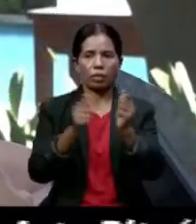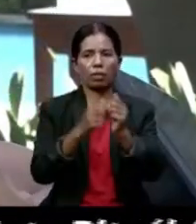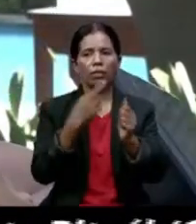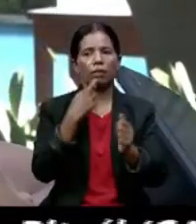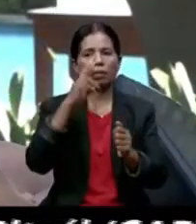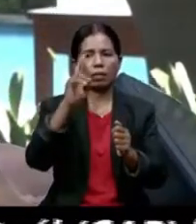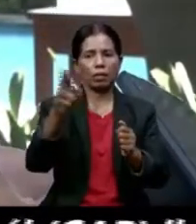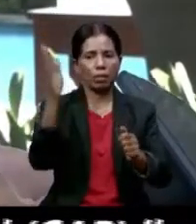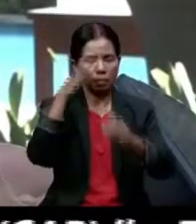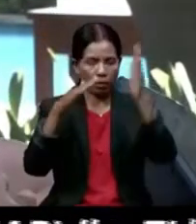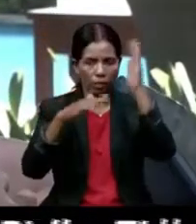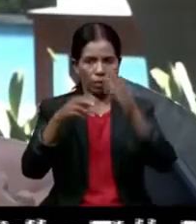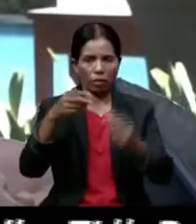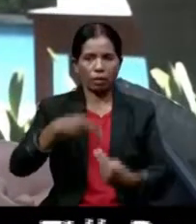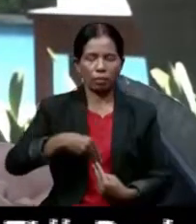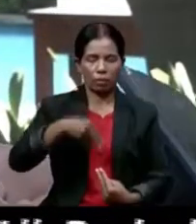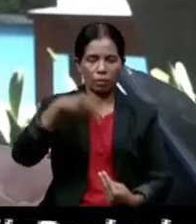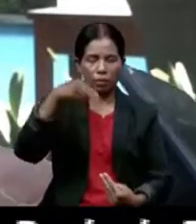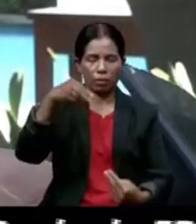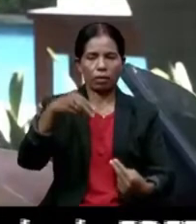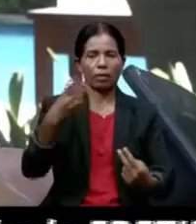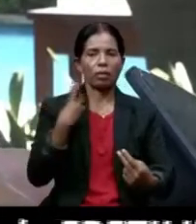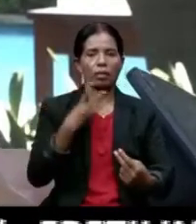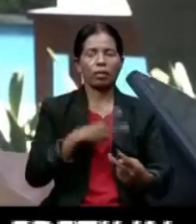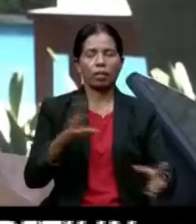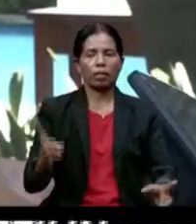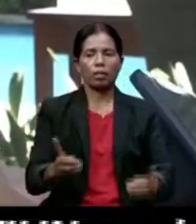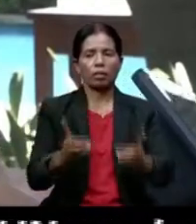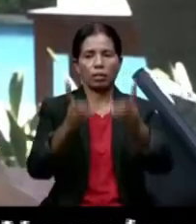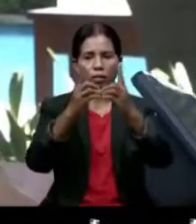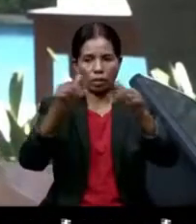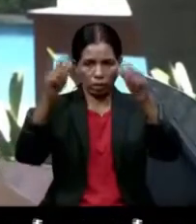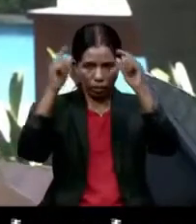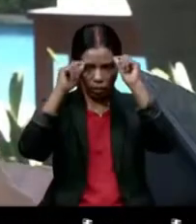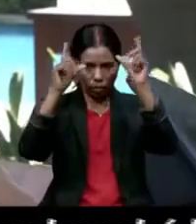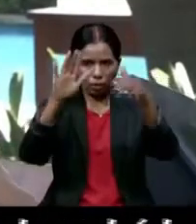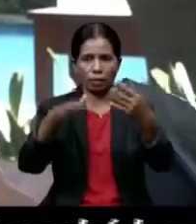ba problema nutricional, na bem maga e te enfrenta e a Timor-Leste toma